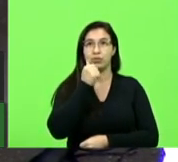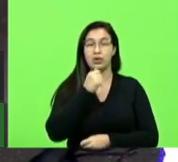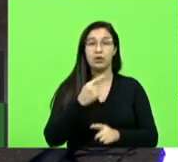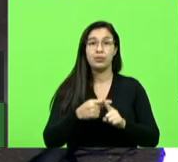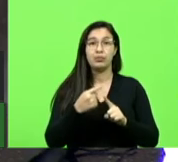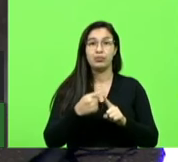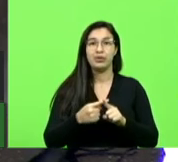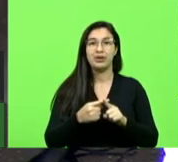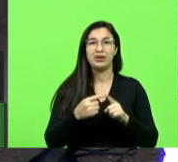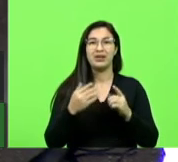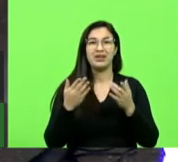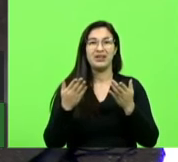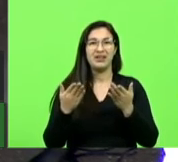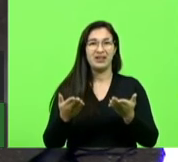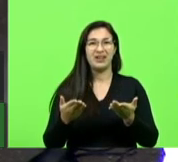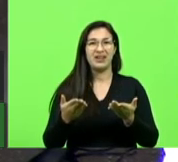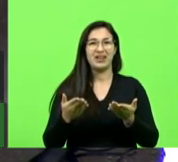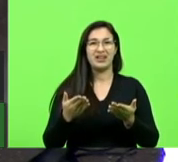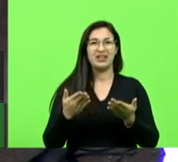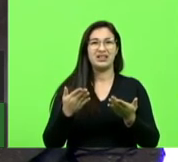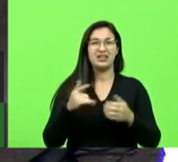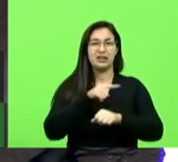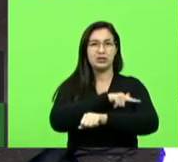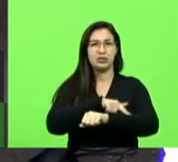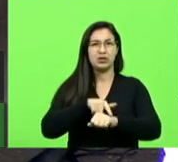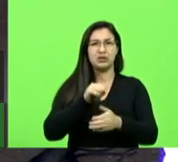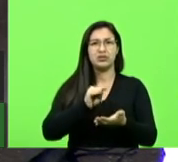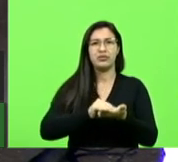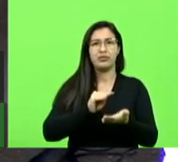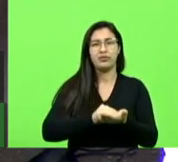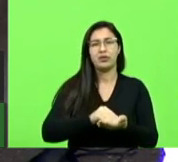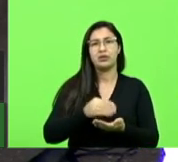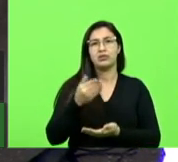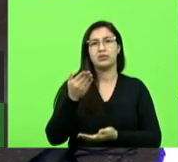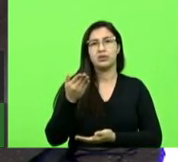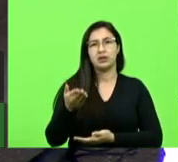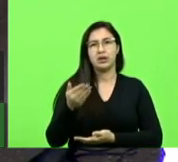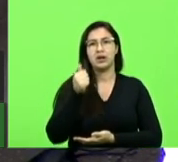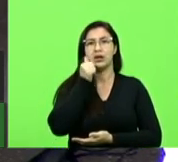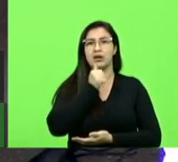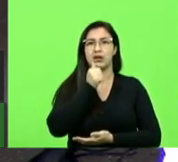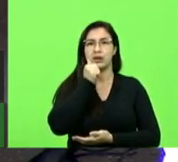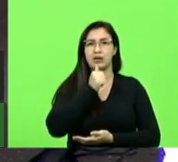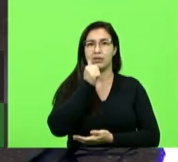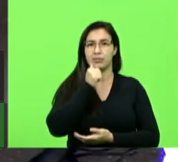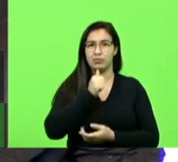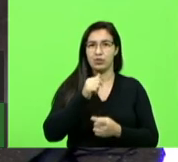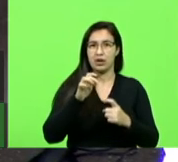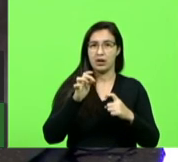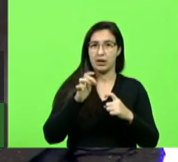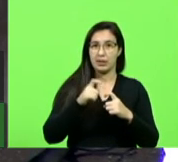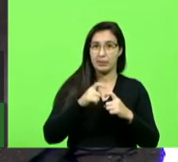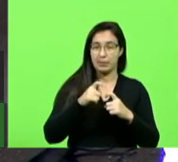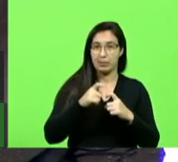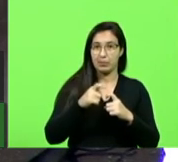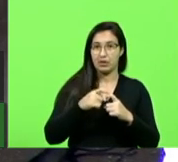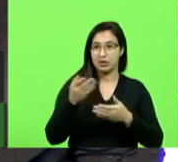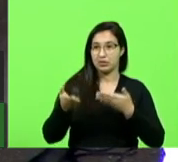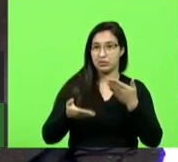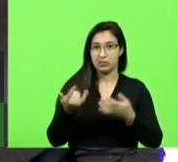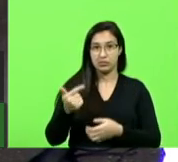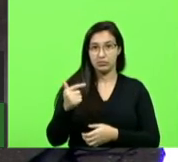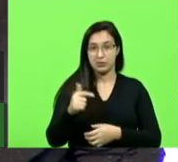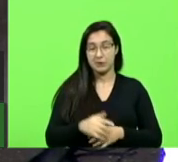mal educada e truculenta que as médicas foram tratadas naquele dia. Né, também não houve. Tive a oportunidade